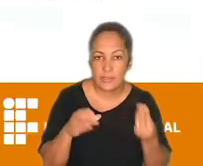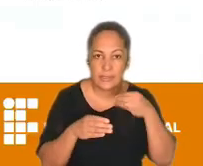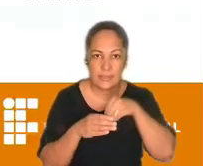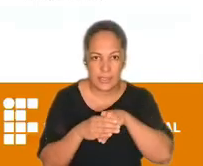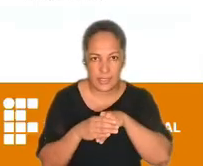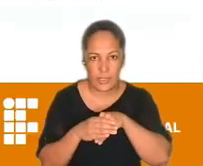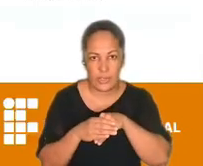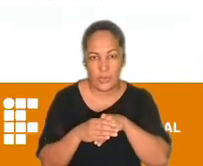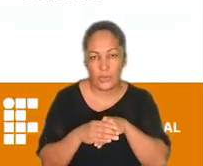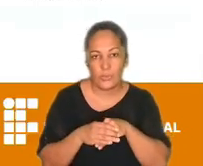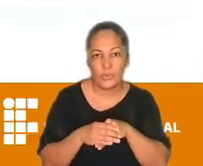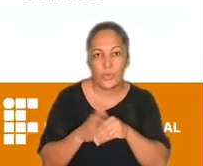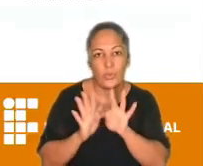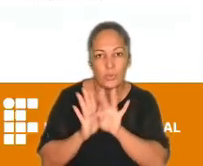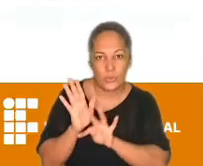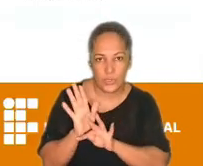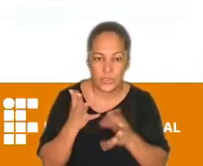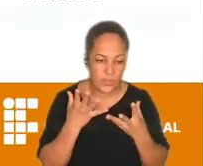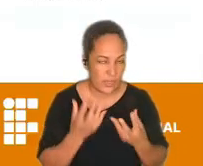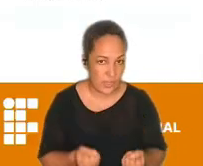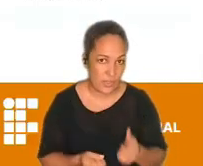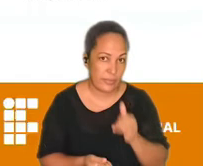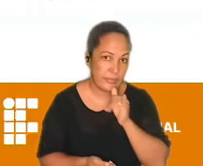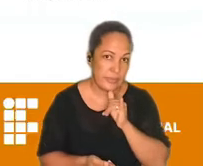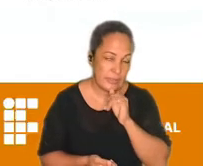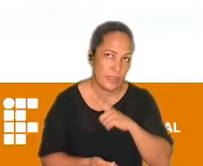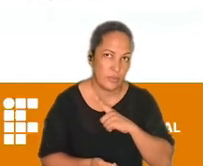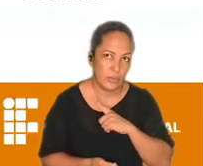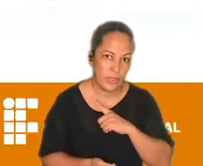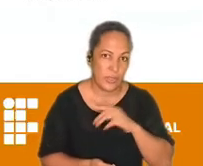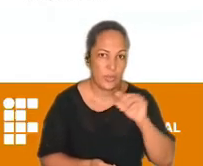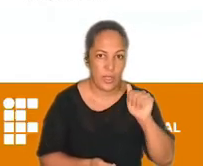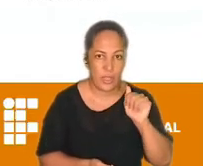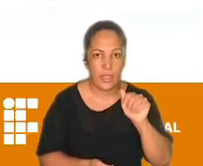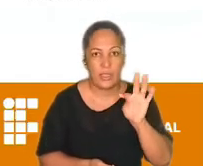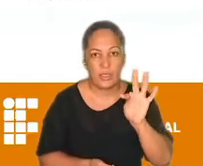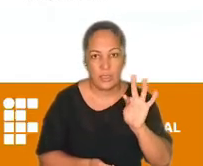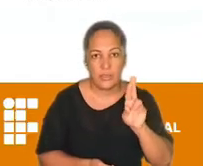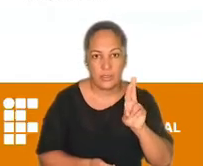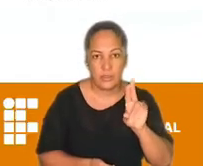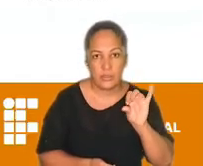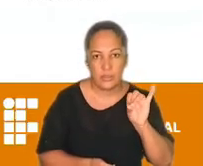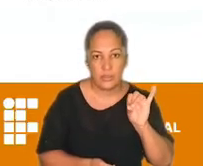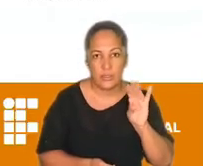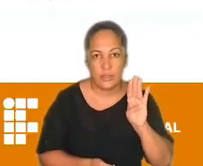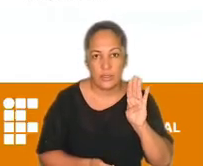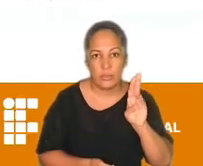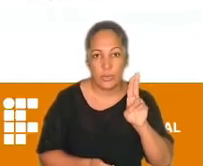tributo irá aceitar. Então, suponhamos que eu tenho lá um atributo na tabela cliente, um atributo